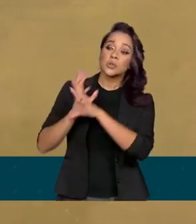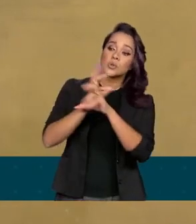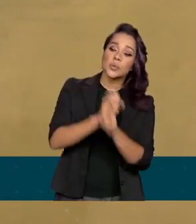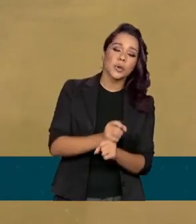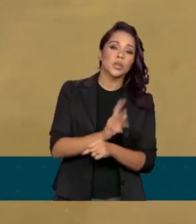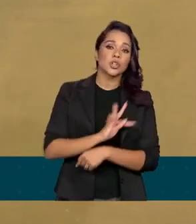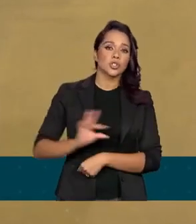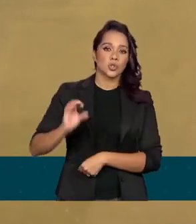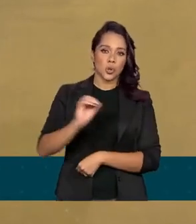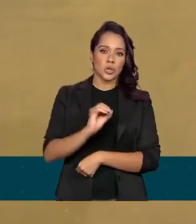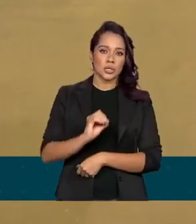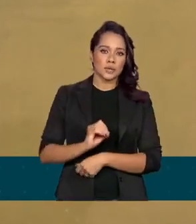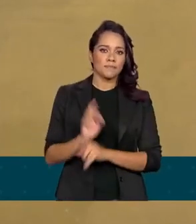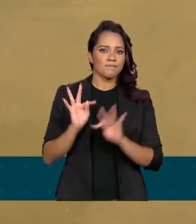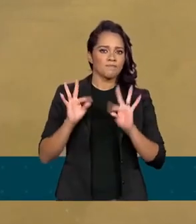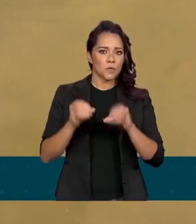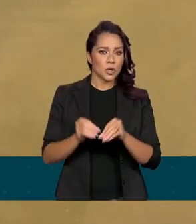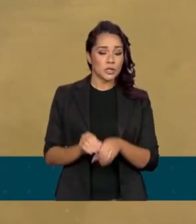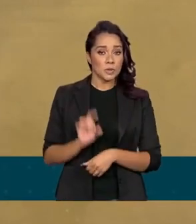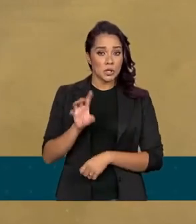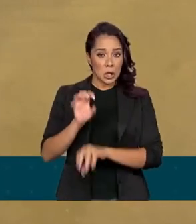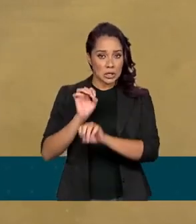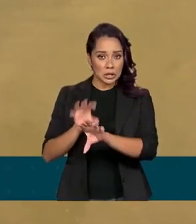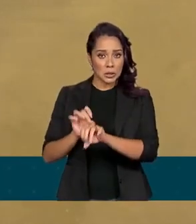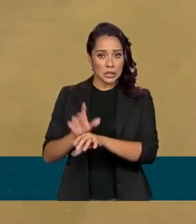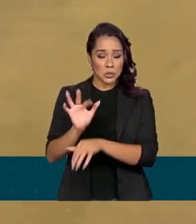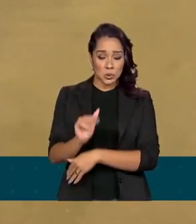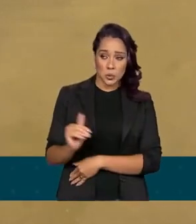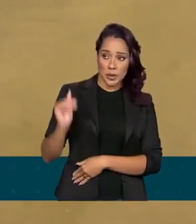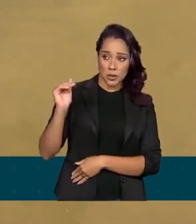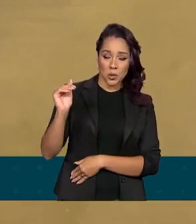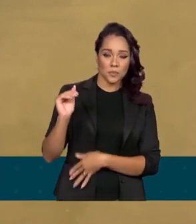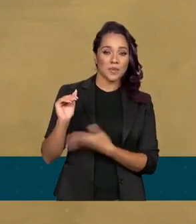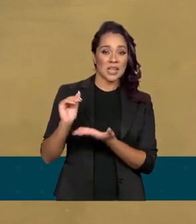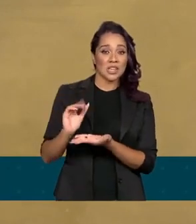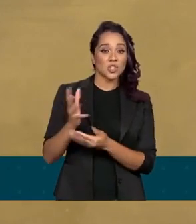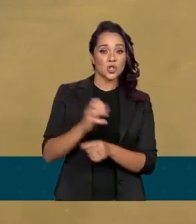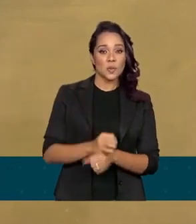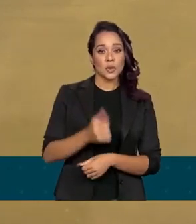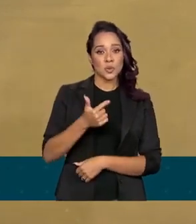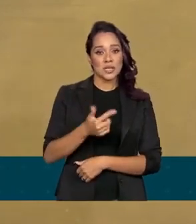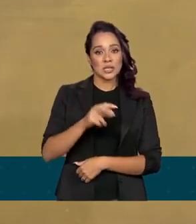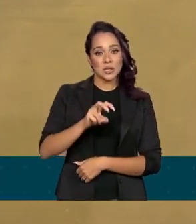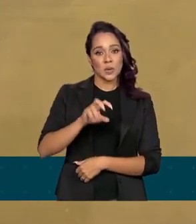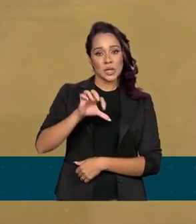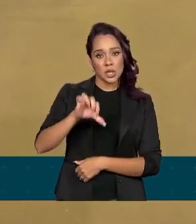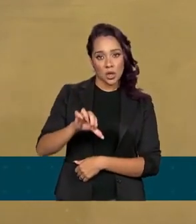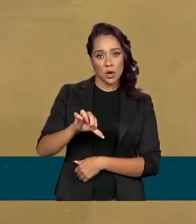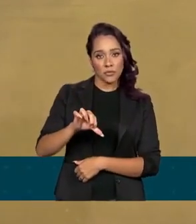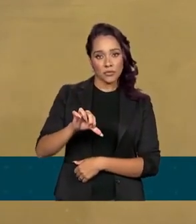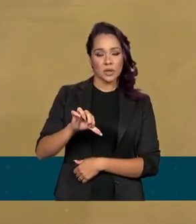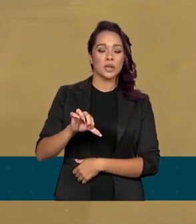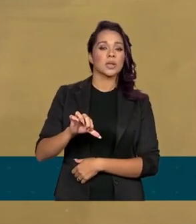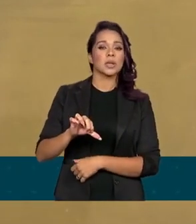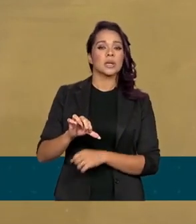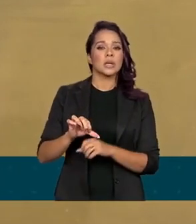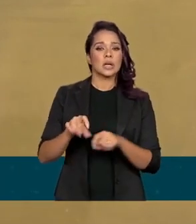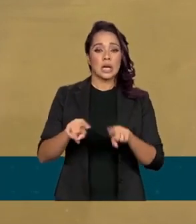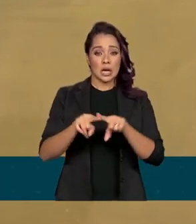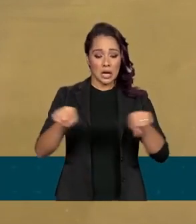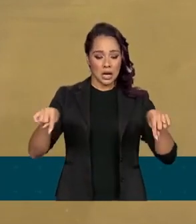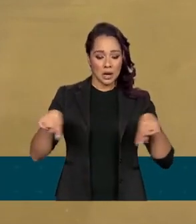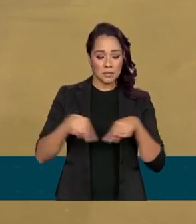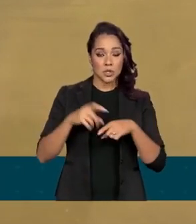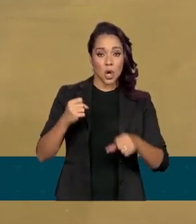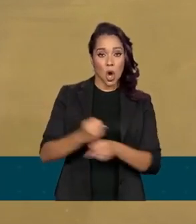de todas. Só na educação superior são 259 campi